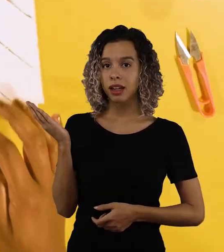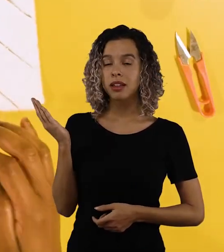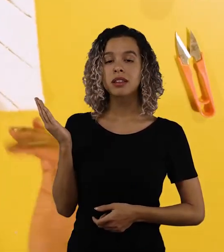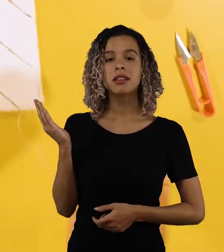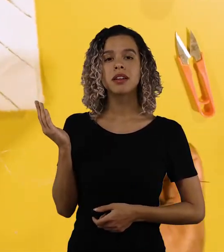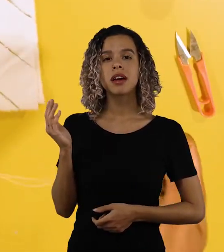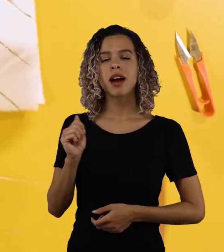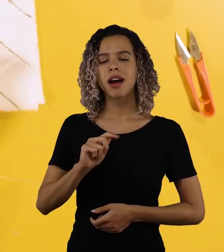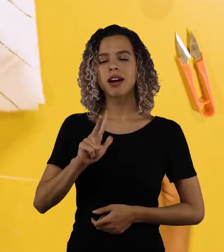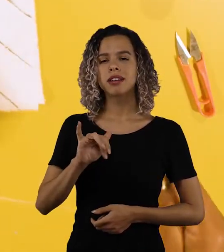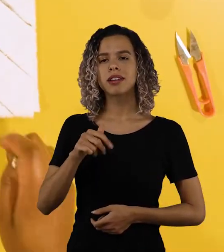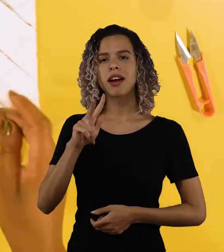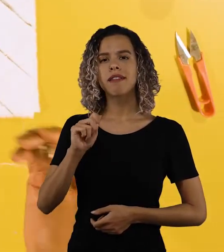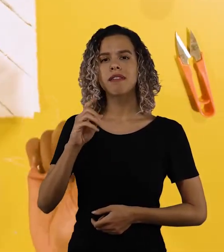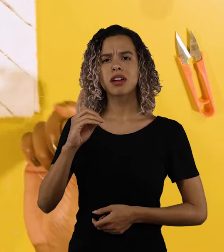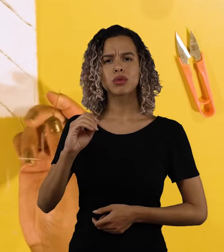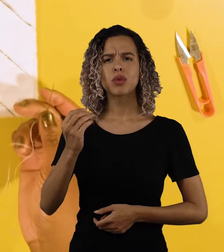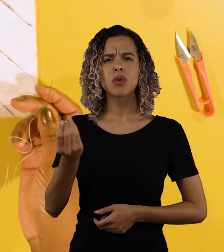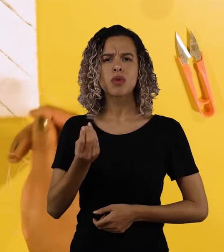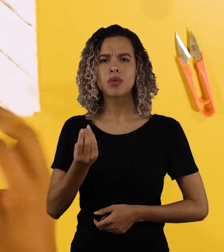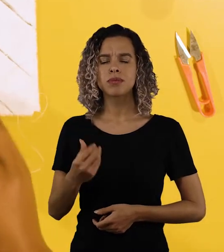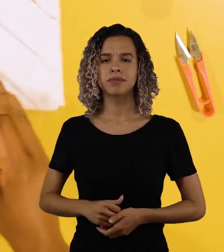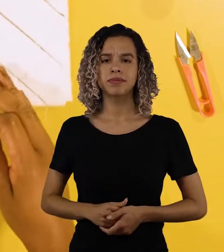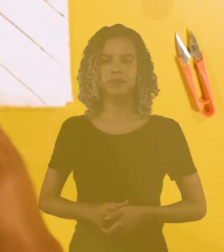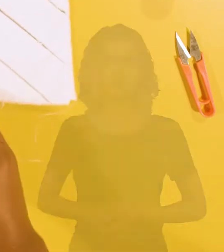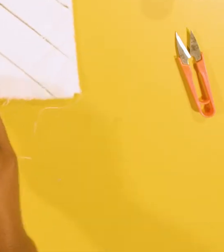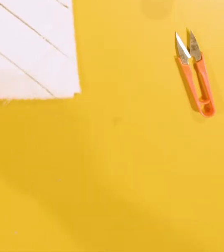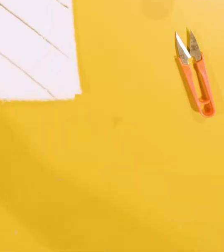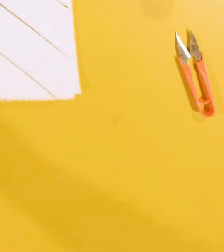Aqui nós vamos fazer um ponto que é um alinhavado.